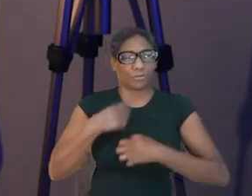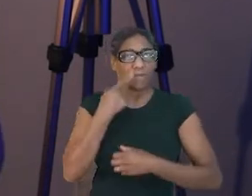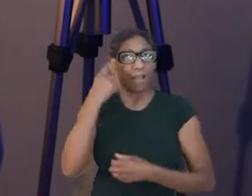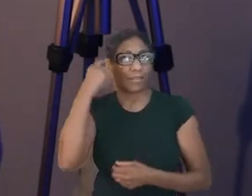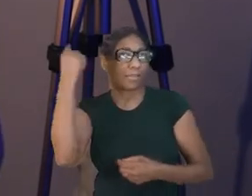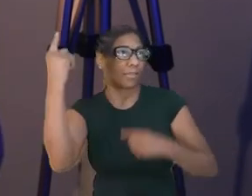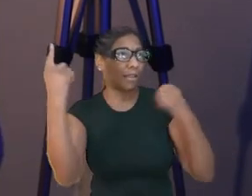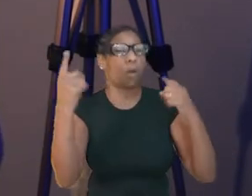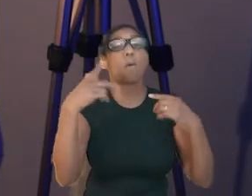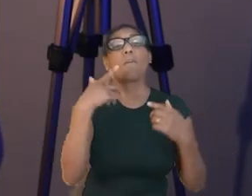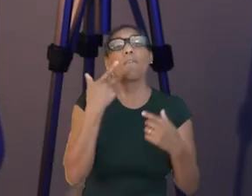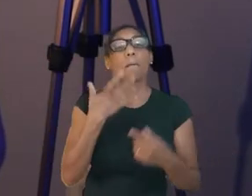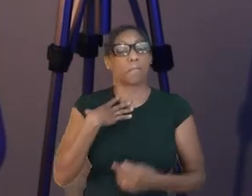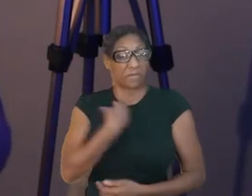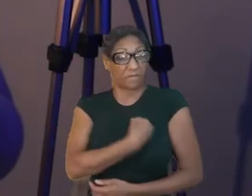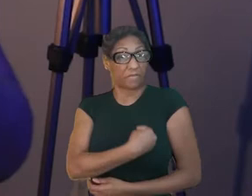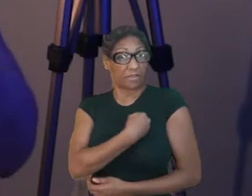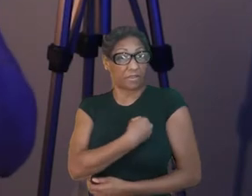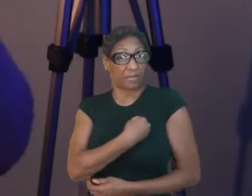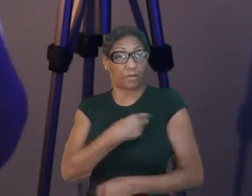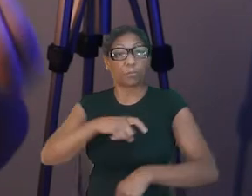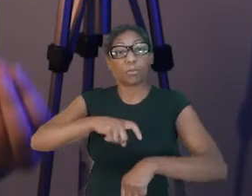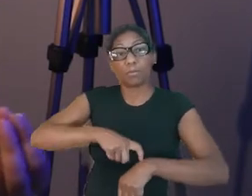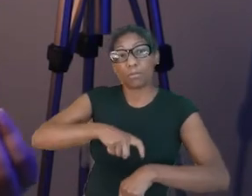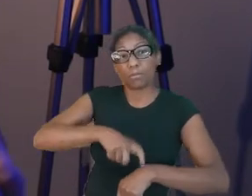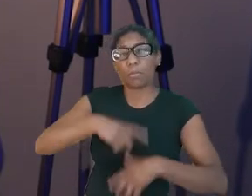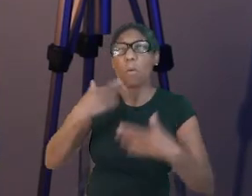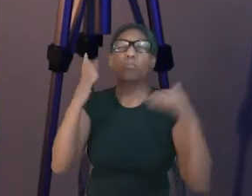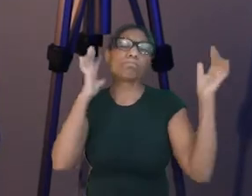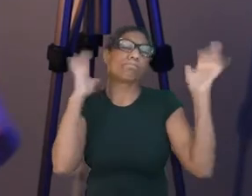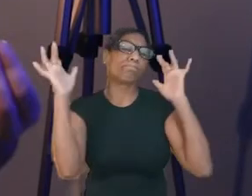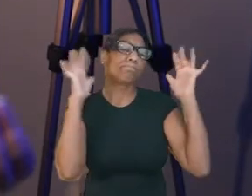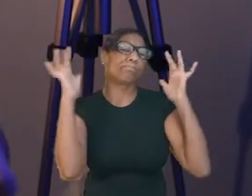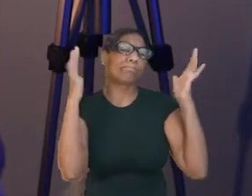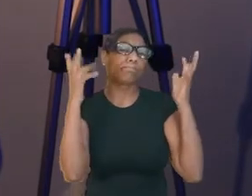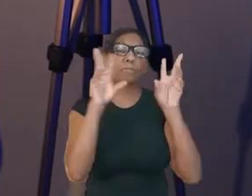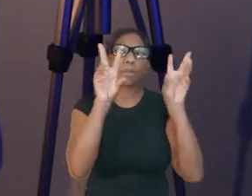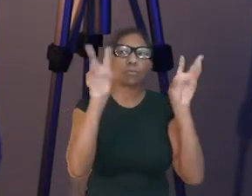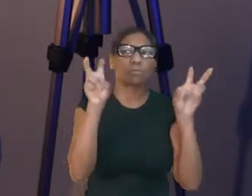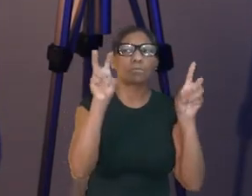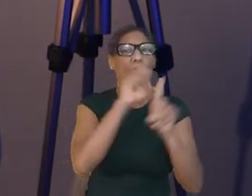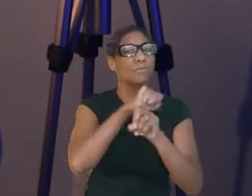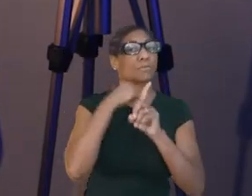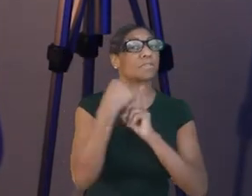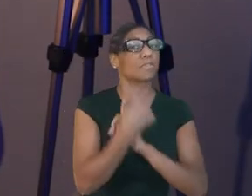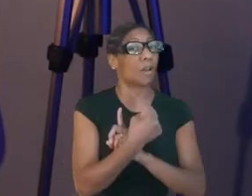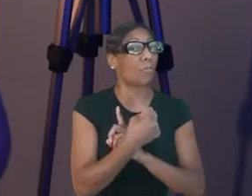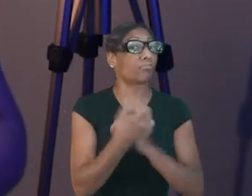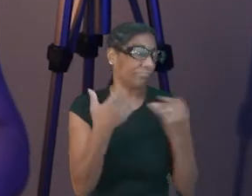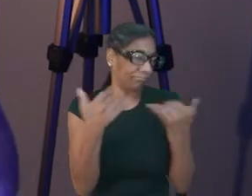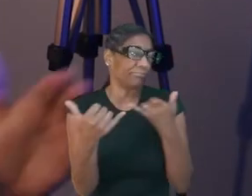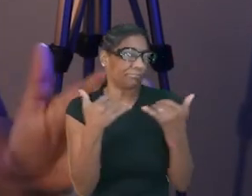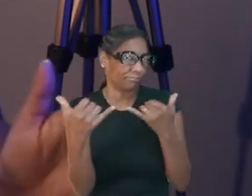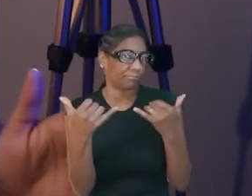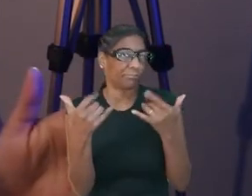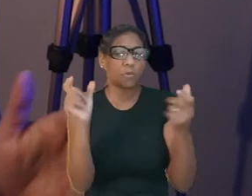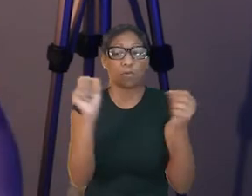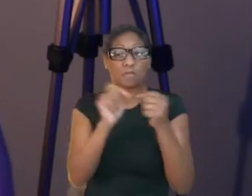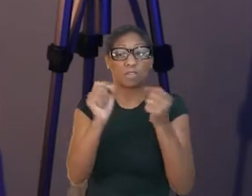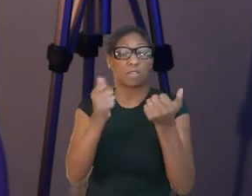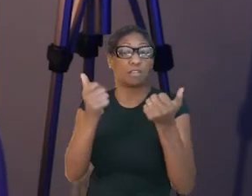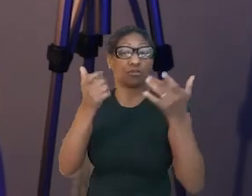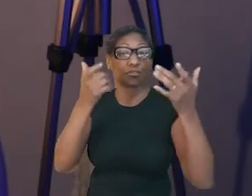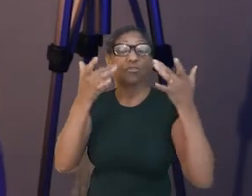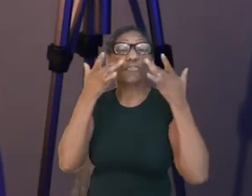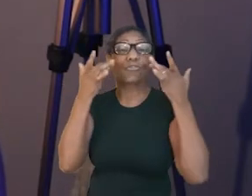momento específico da minha vida, ou para fazer uma reflexão sobre uma temática social, por exemplo. O fazer teatral me